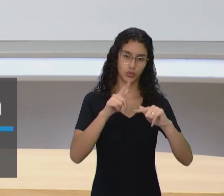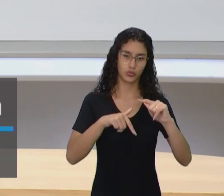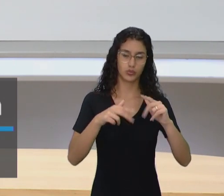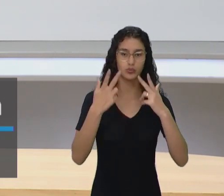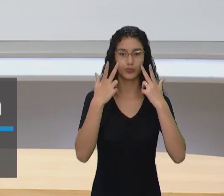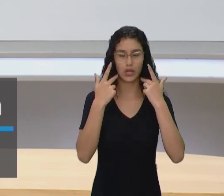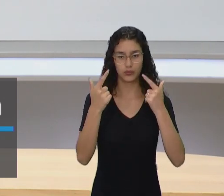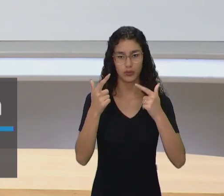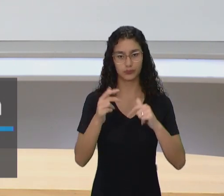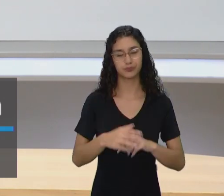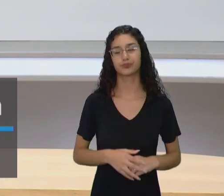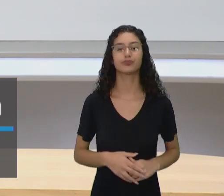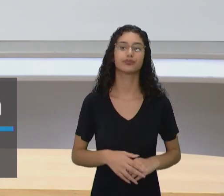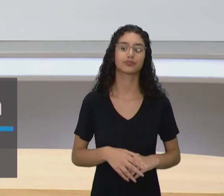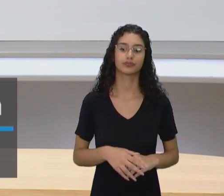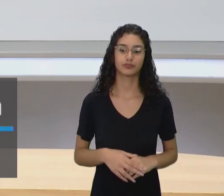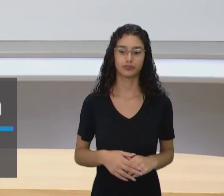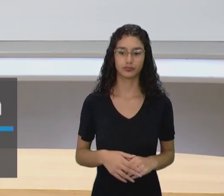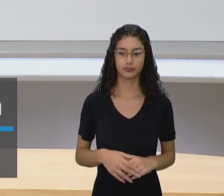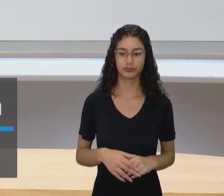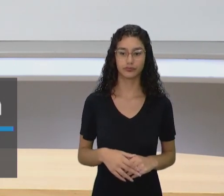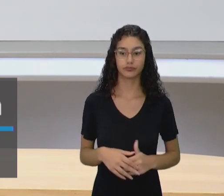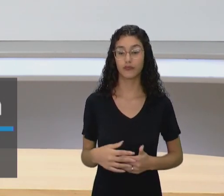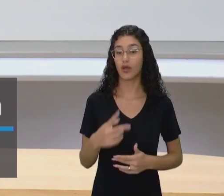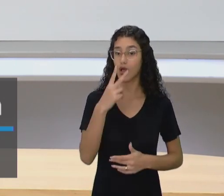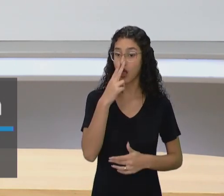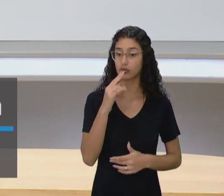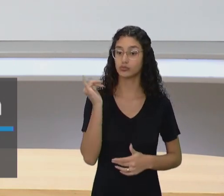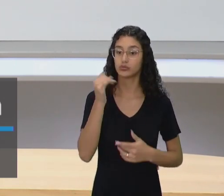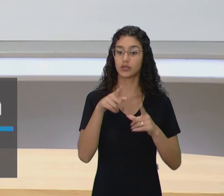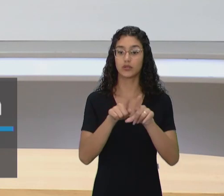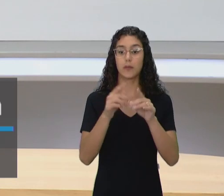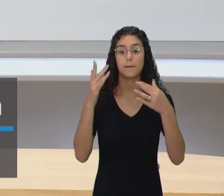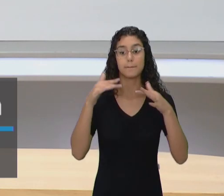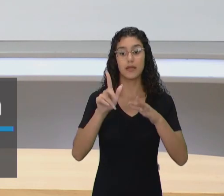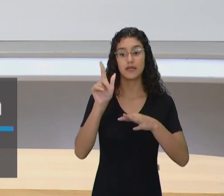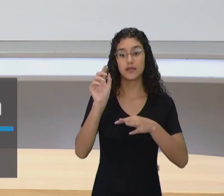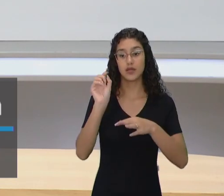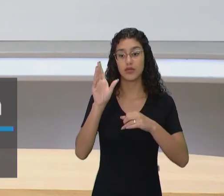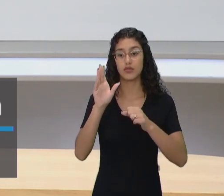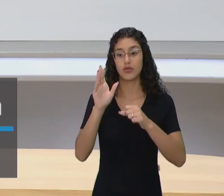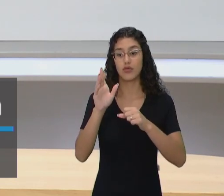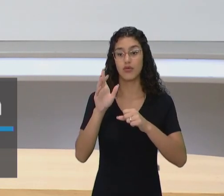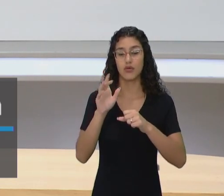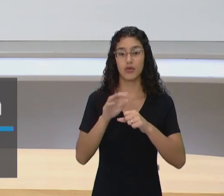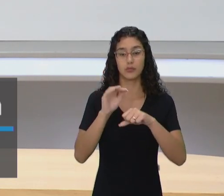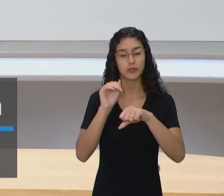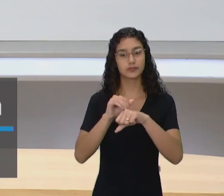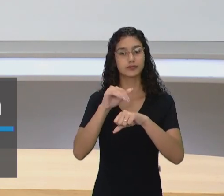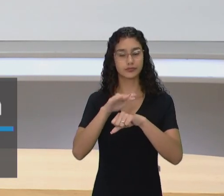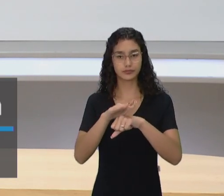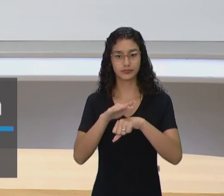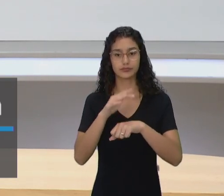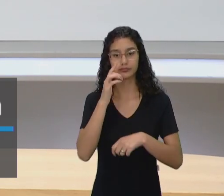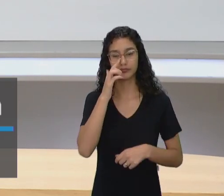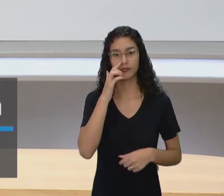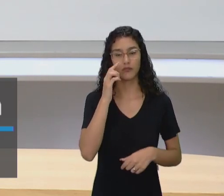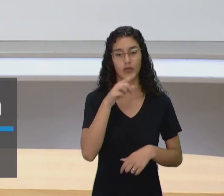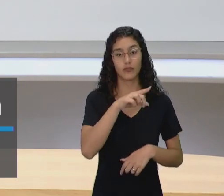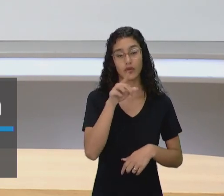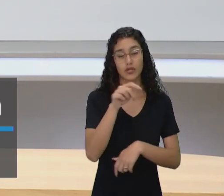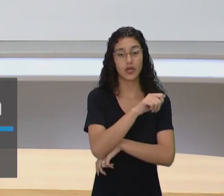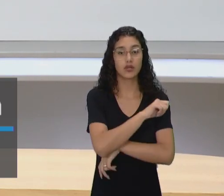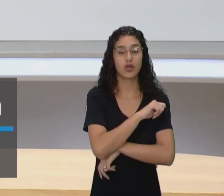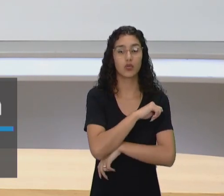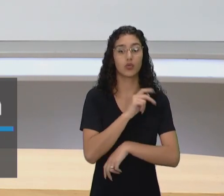aí naturais, tá? Então, eu achei um tema super pertinente, mas é só uma sugestão. É óbvio que os estudantes e